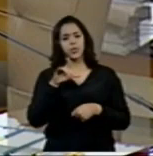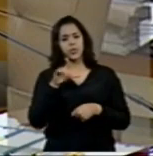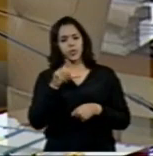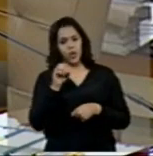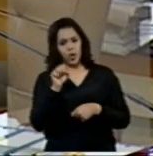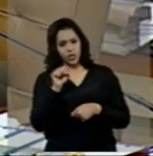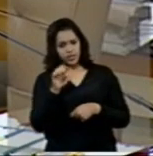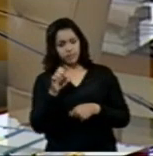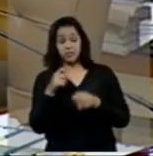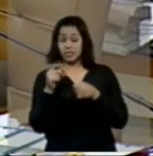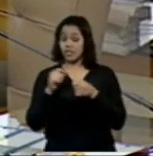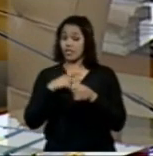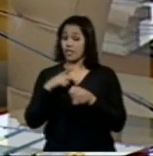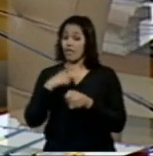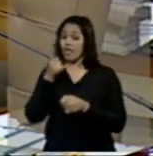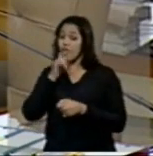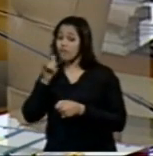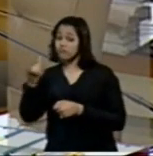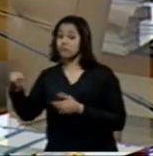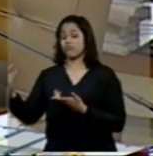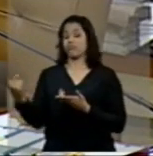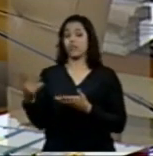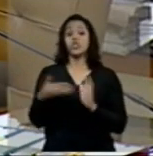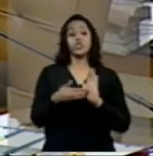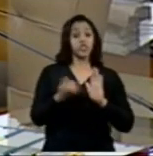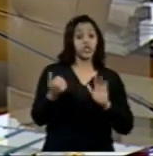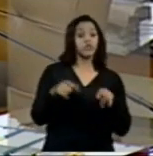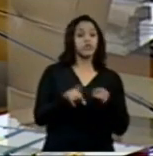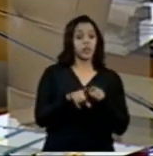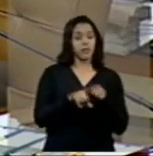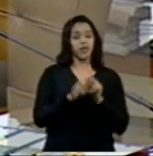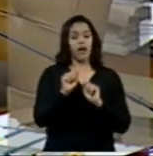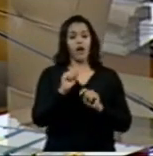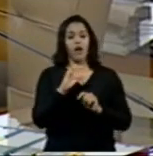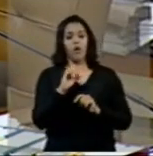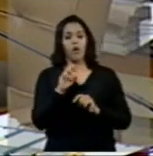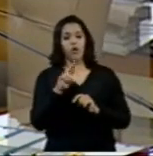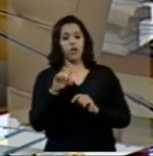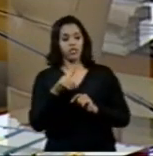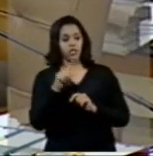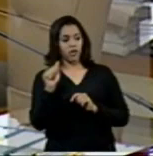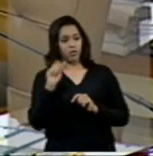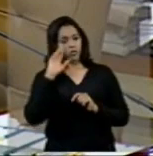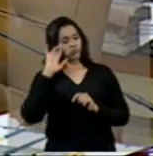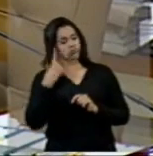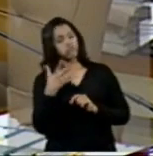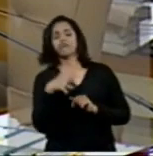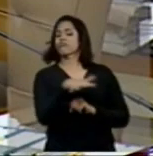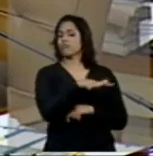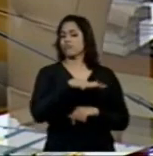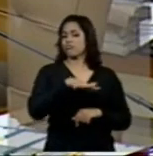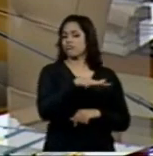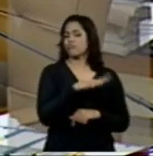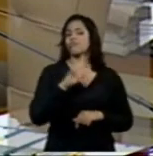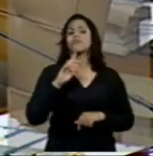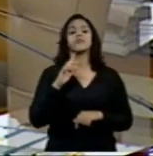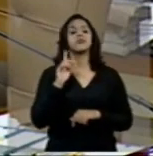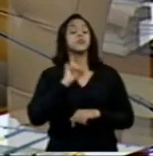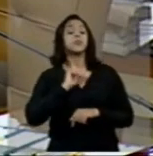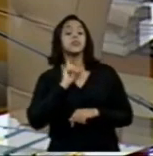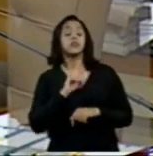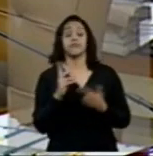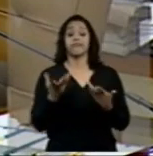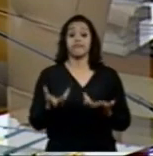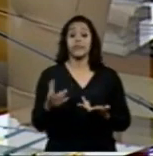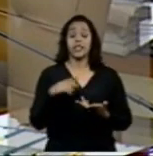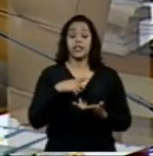consumo energético. Retiro ainda do acordo regional. Ademais, pelo relatório circunstanciado